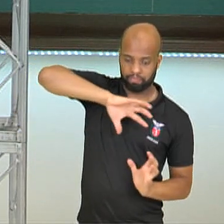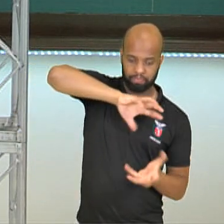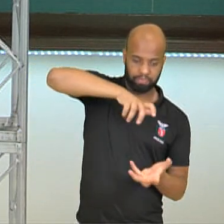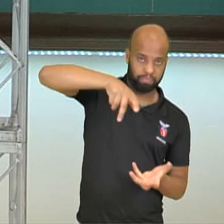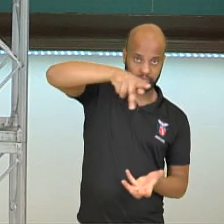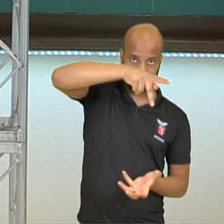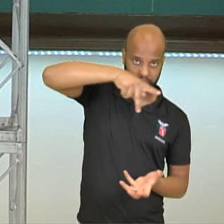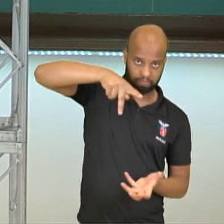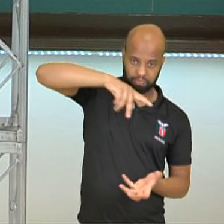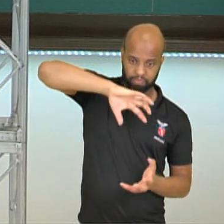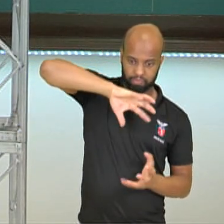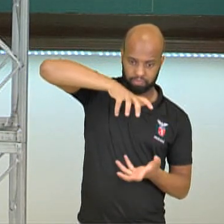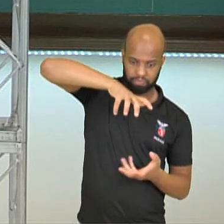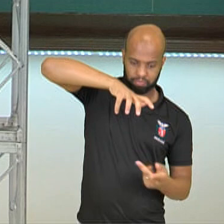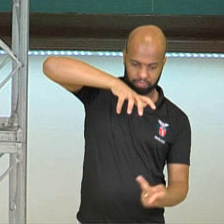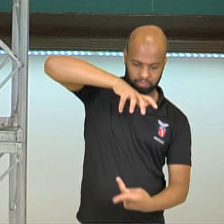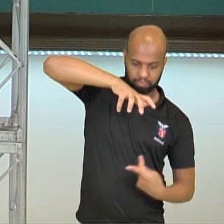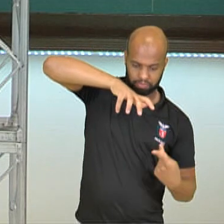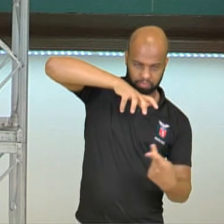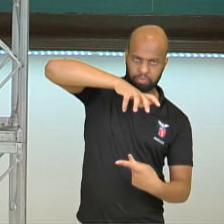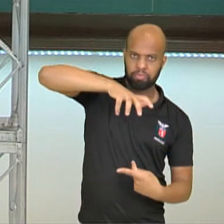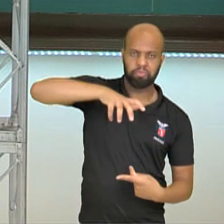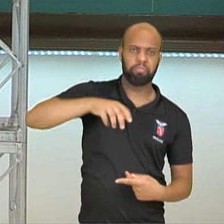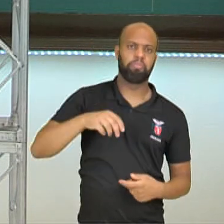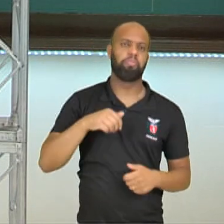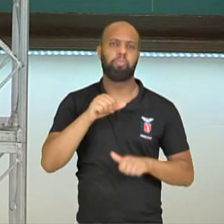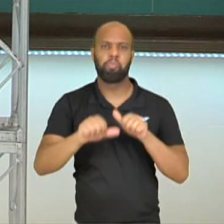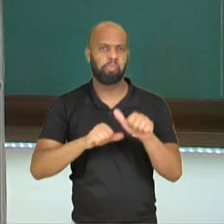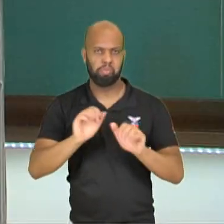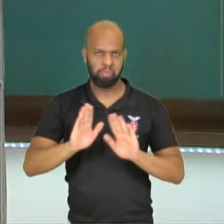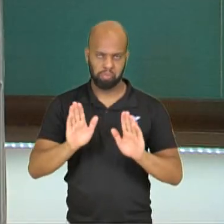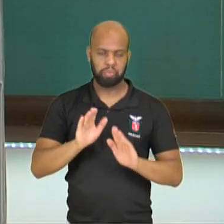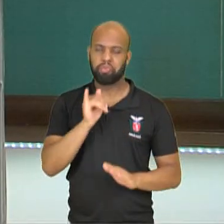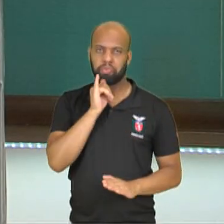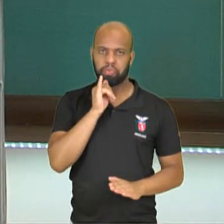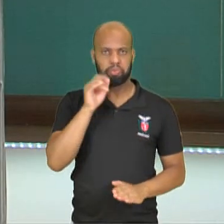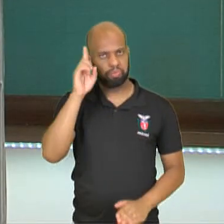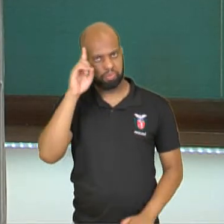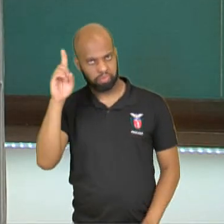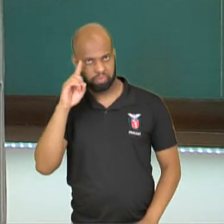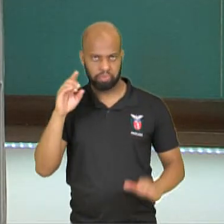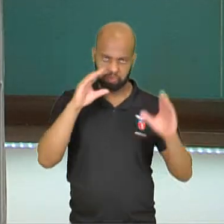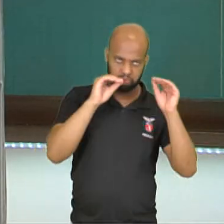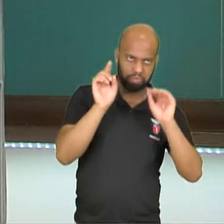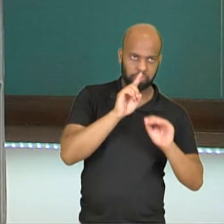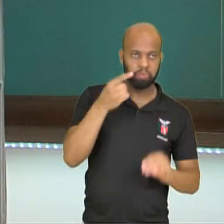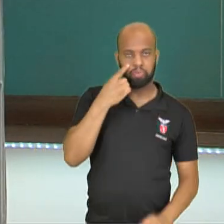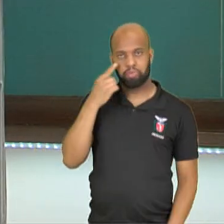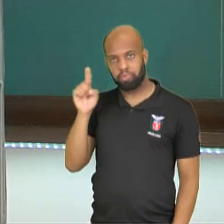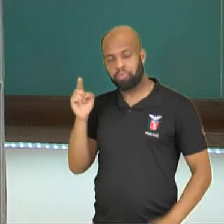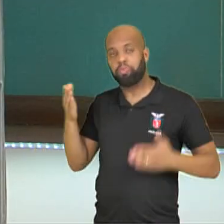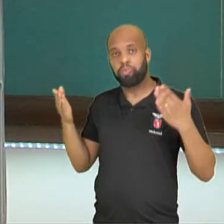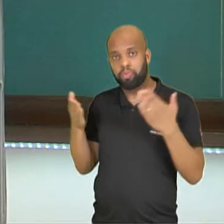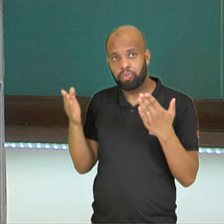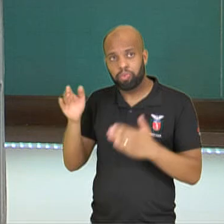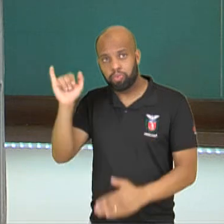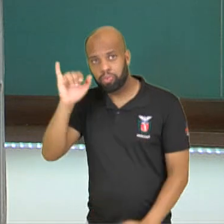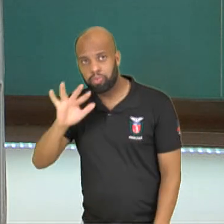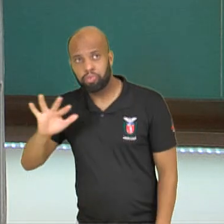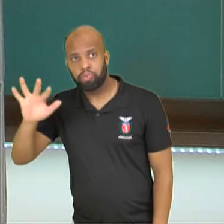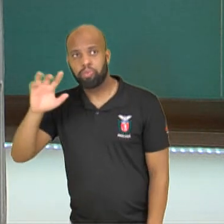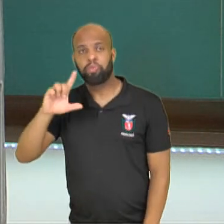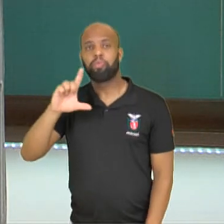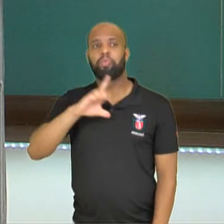ser responsável pela alternância de dias e noites. Olha com bastante atenção na imagem que está aparecendo na sua tela